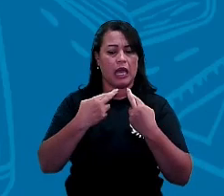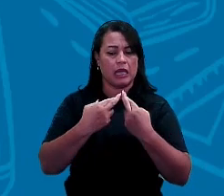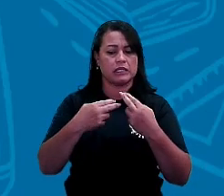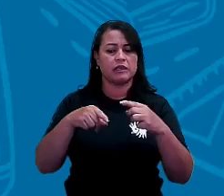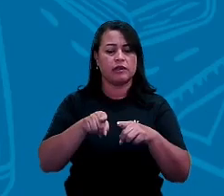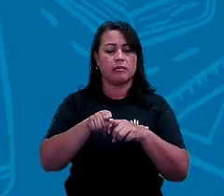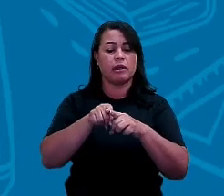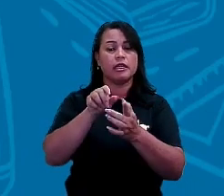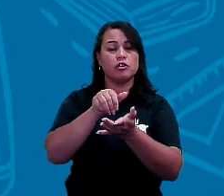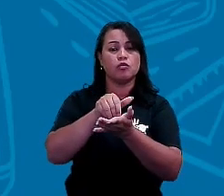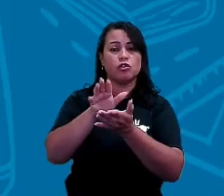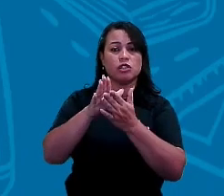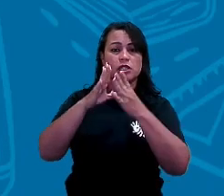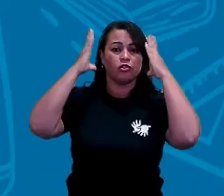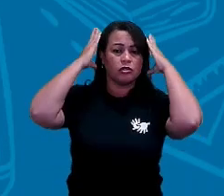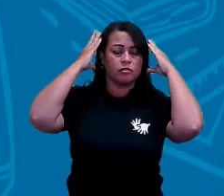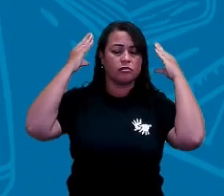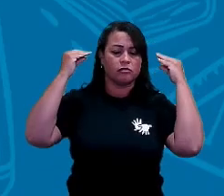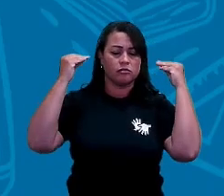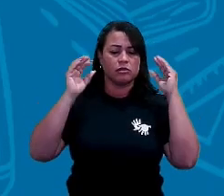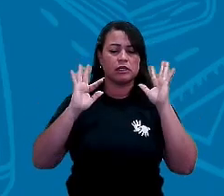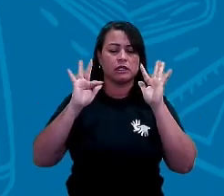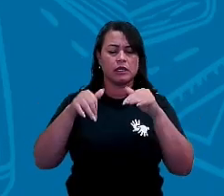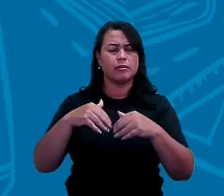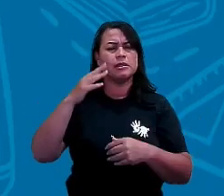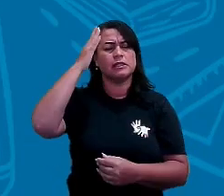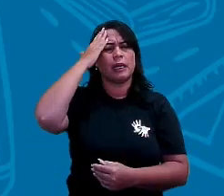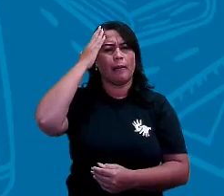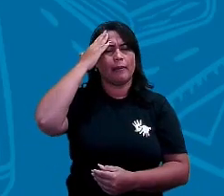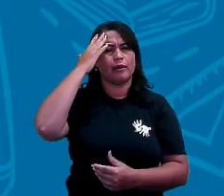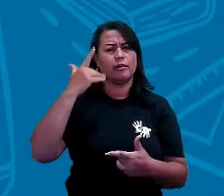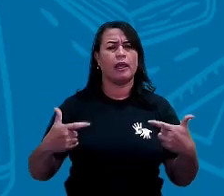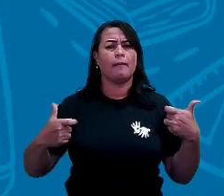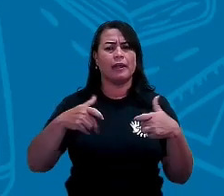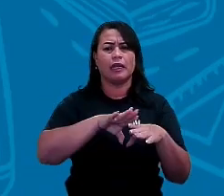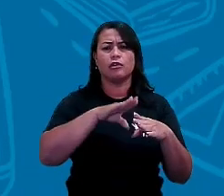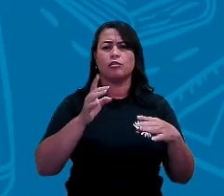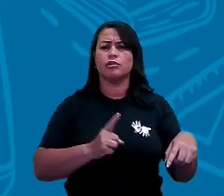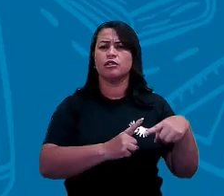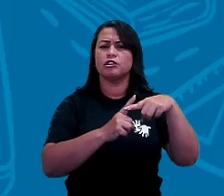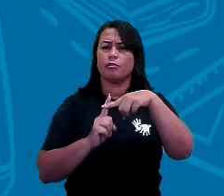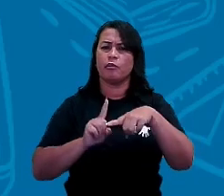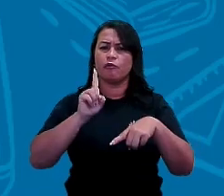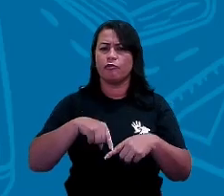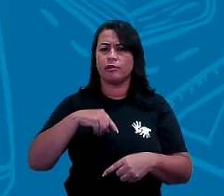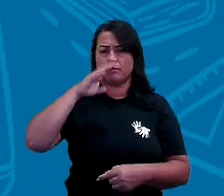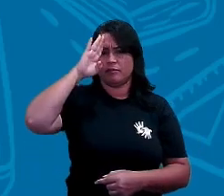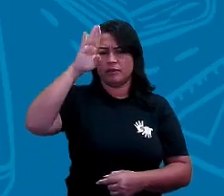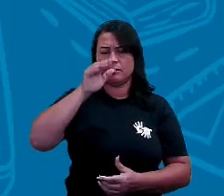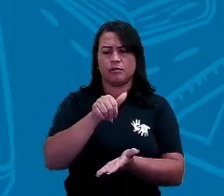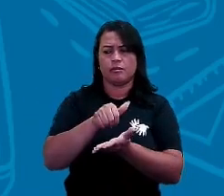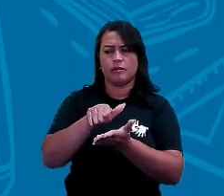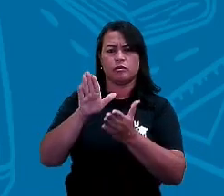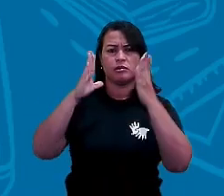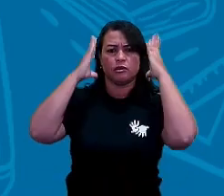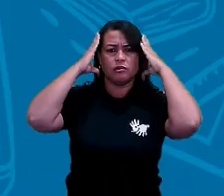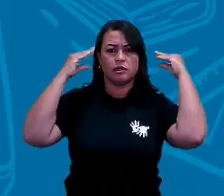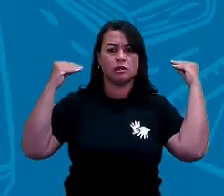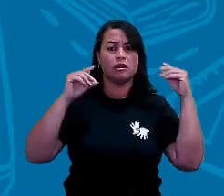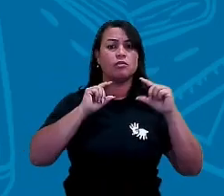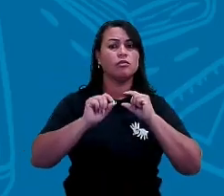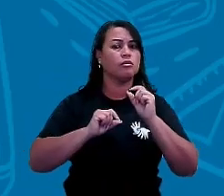holandeses em definitivo. Sabendo que a Batalha do Monte das Tabocas foi a principal batalha para a expulsão dos